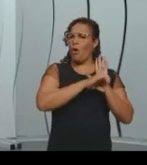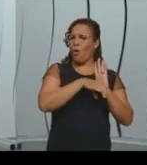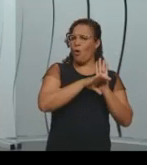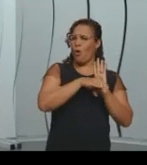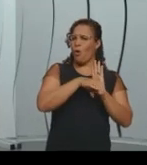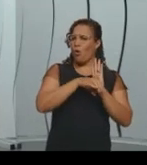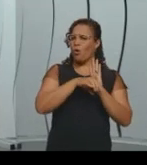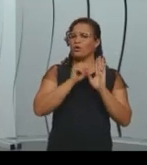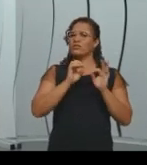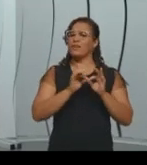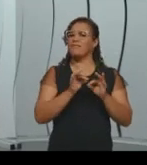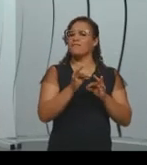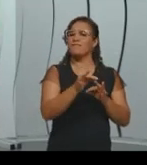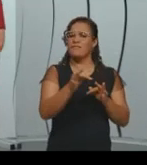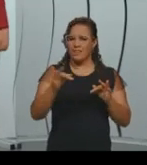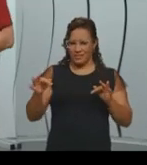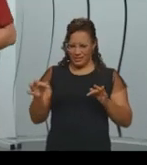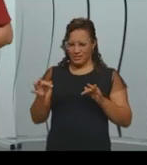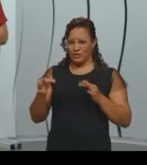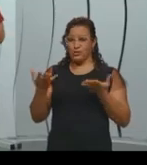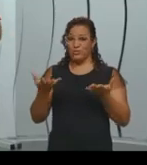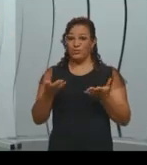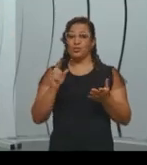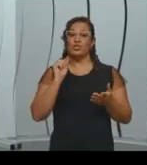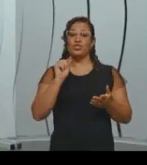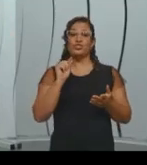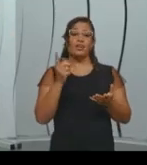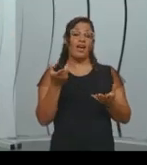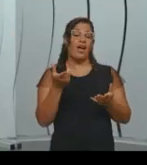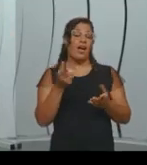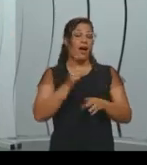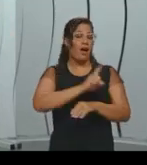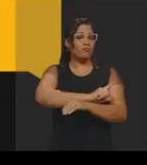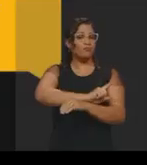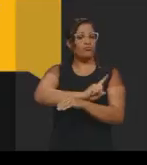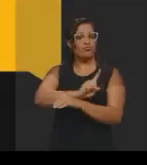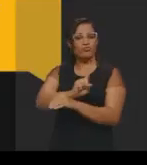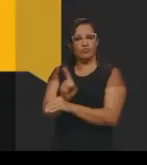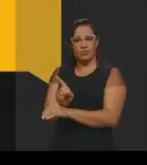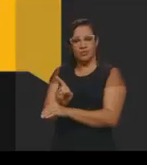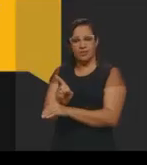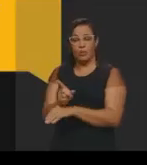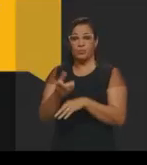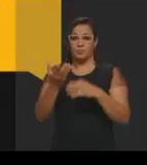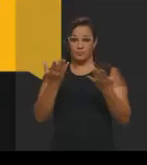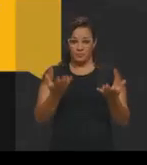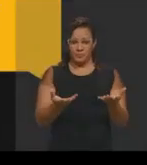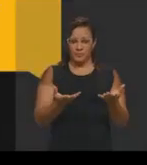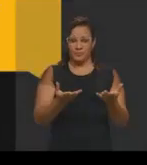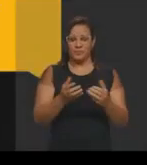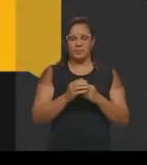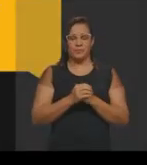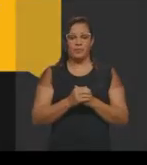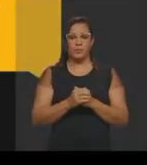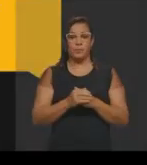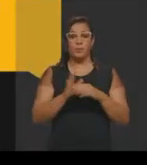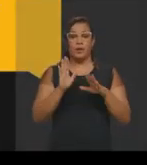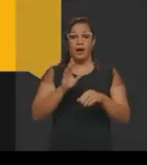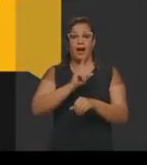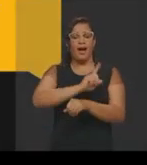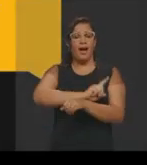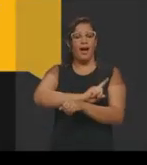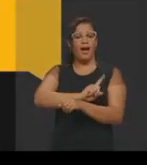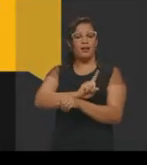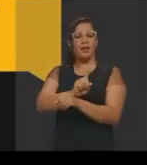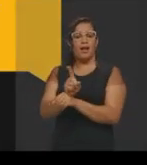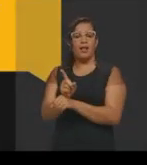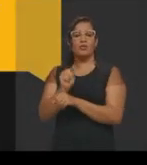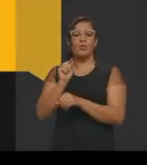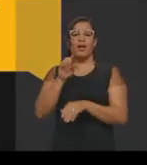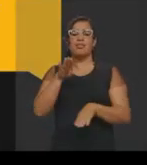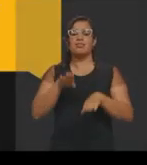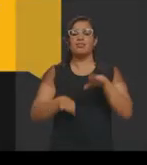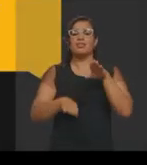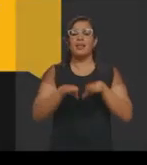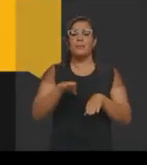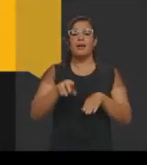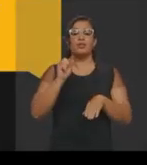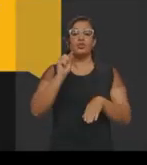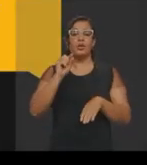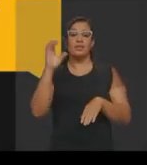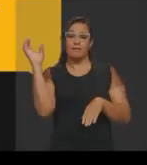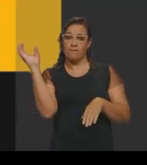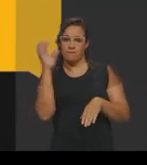de aceleração. A aceleração é uma taxa da variação da